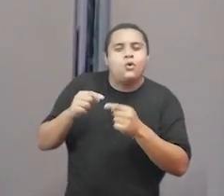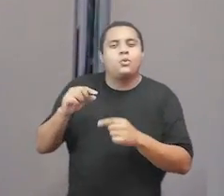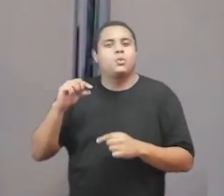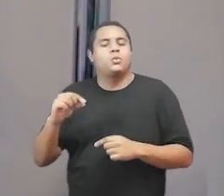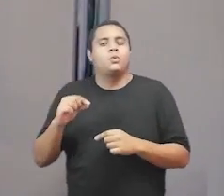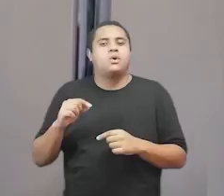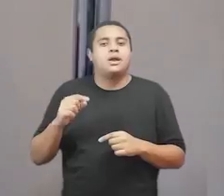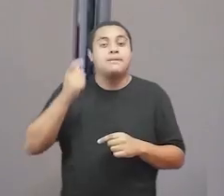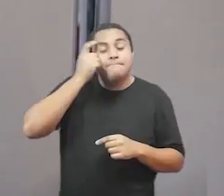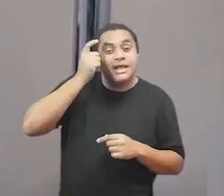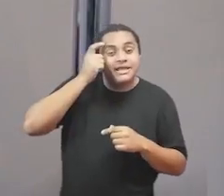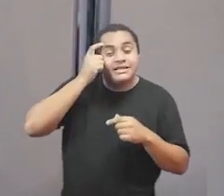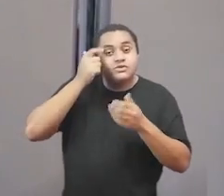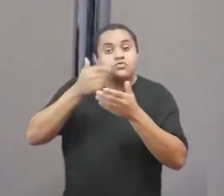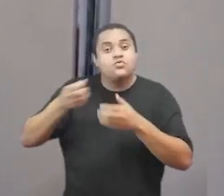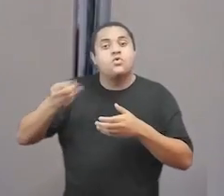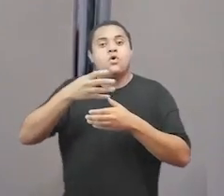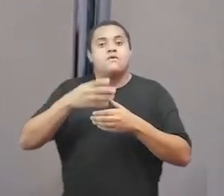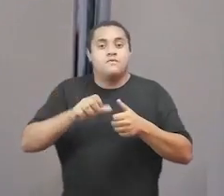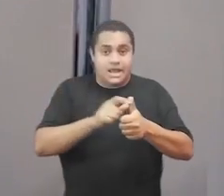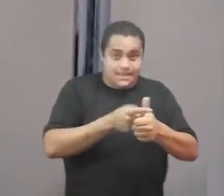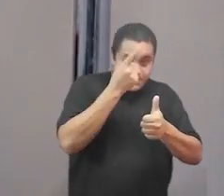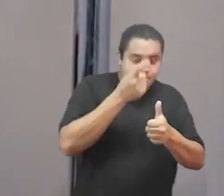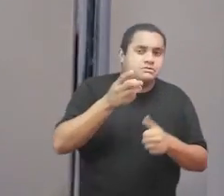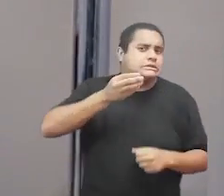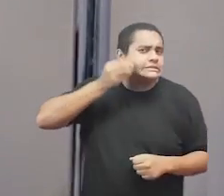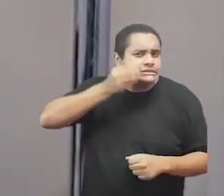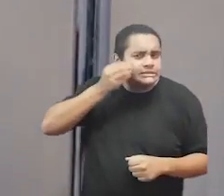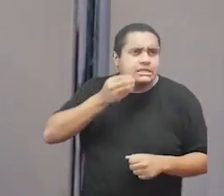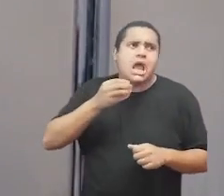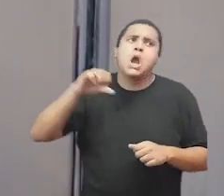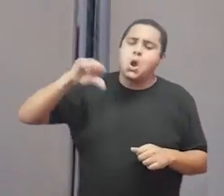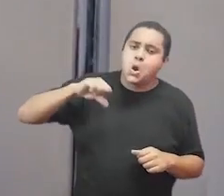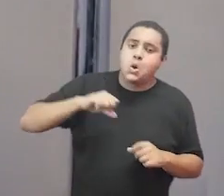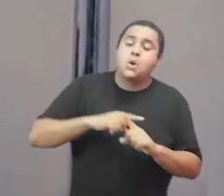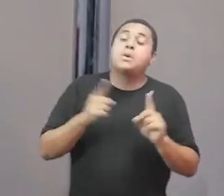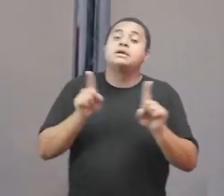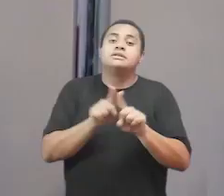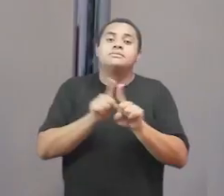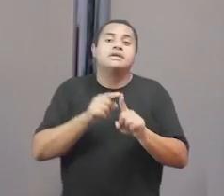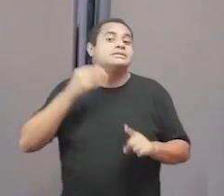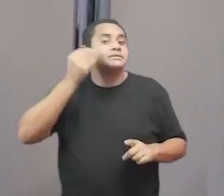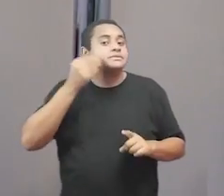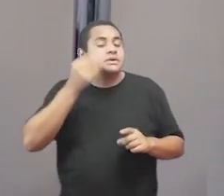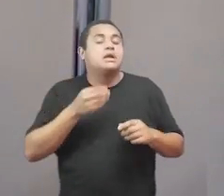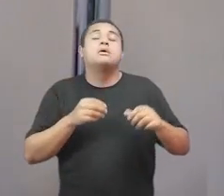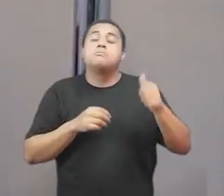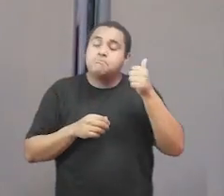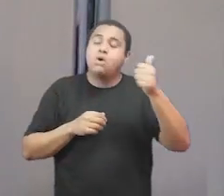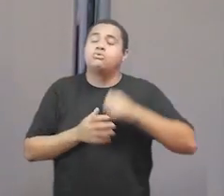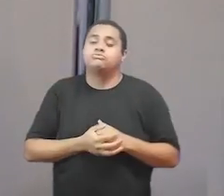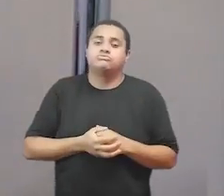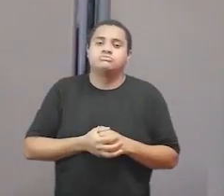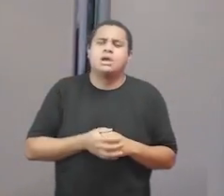iniciante. Na primeira vez, você não tem experiência, isso é ruim, mas você não tem experiência,